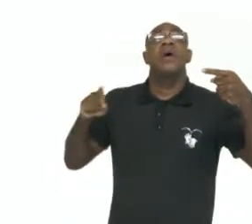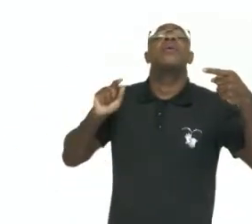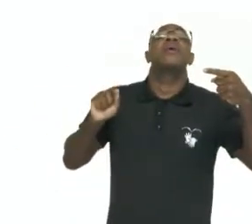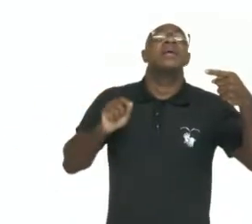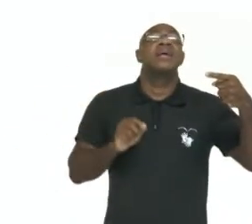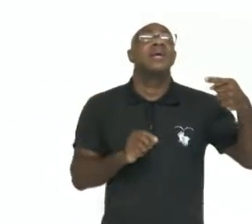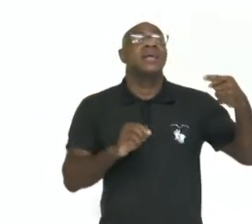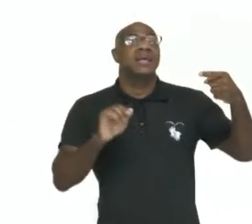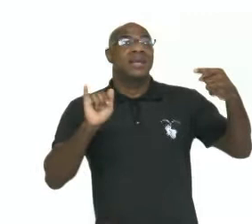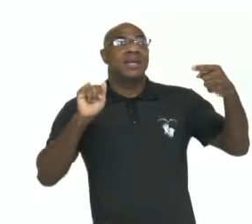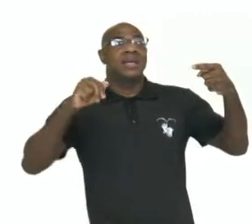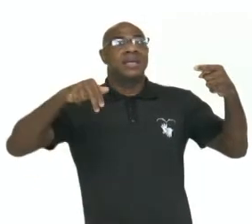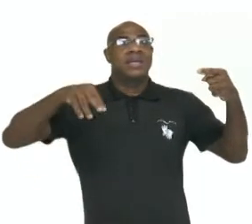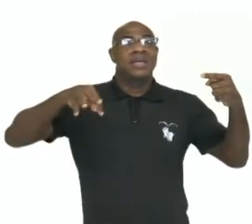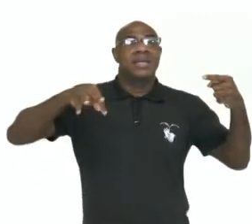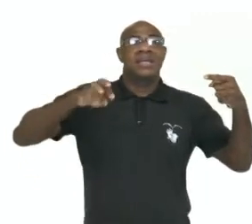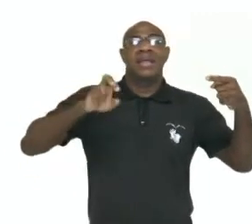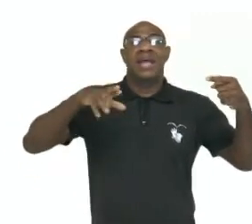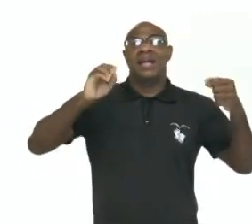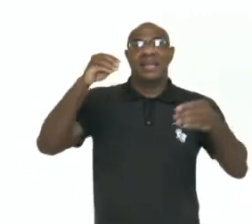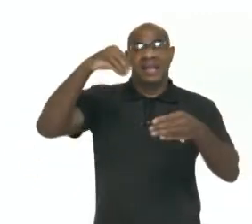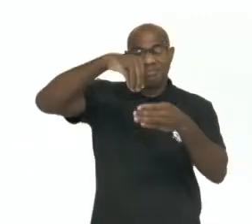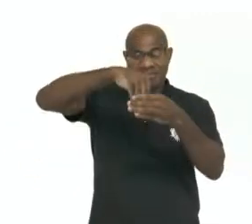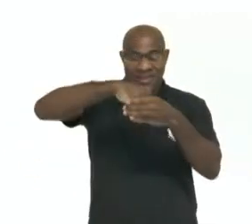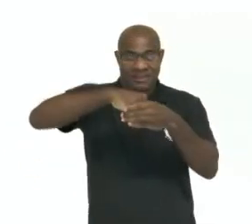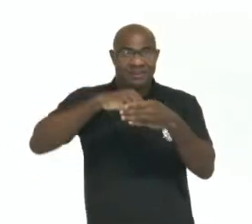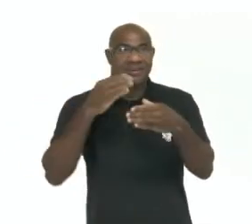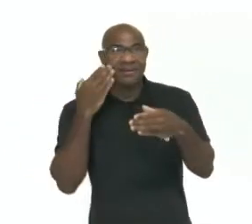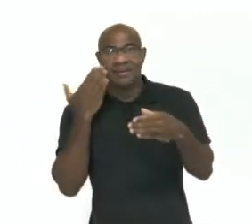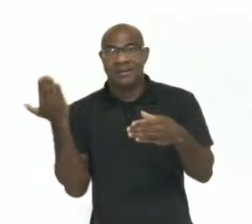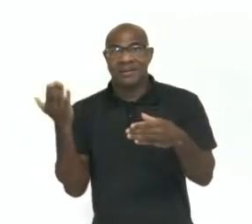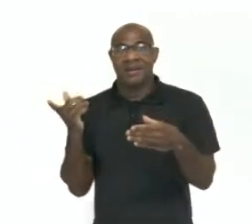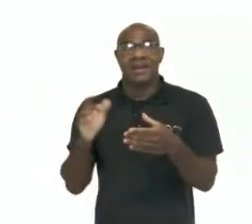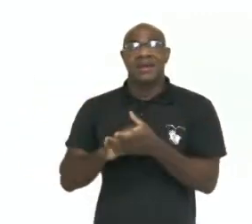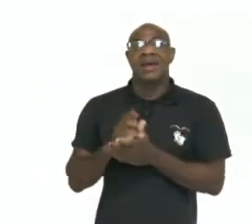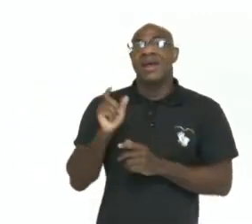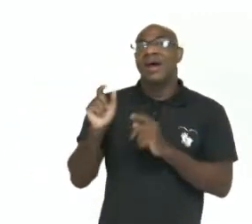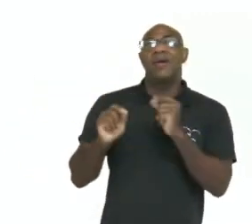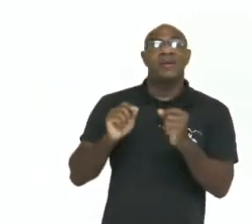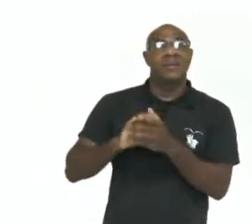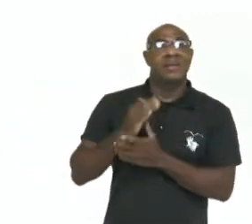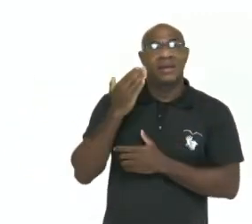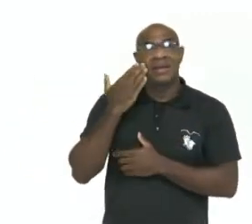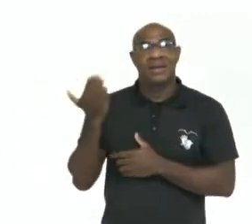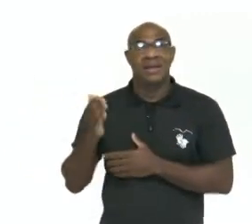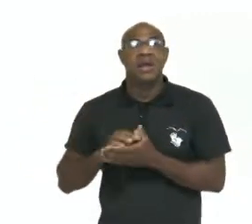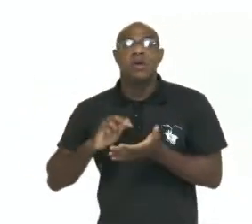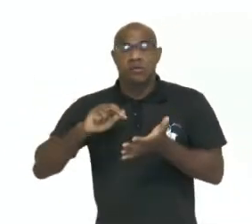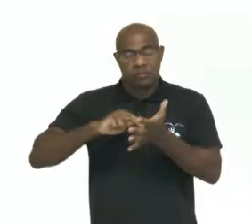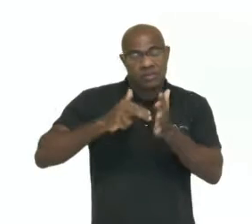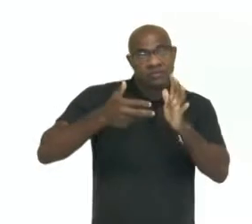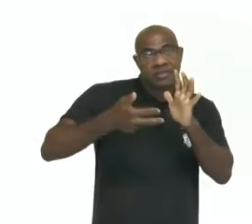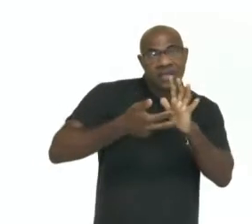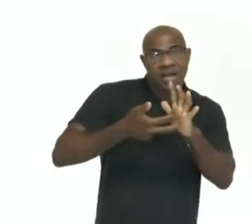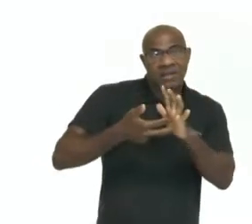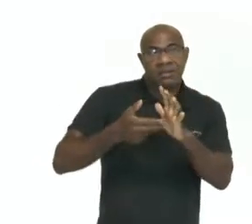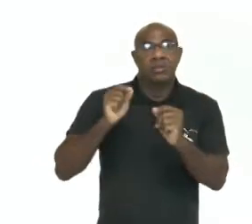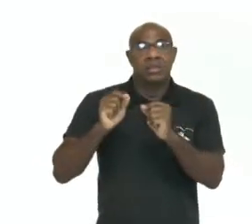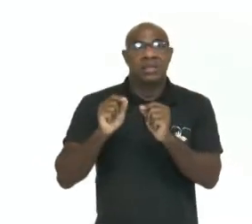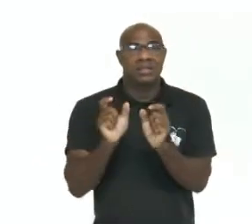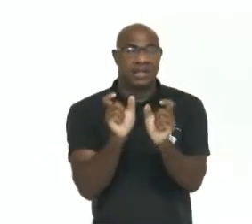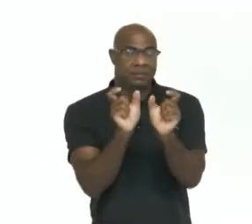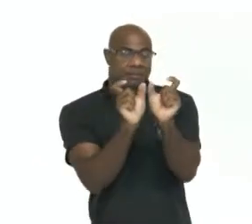coerência interna. Então, se refere à compatibilidade entre os significados dos